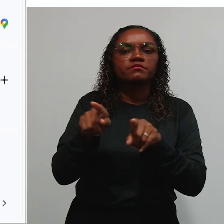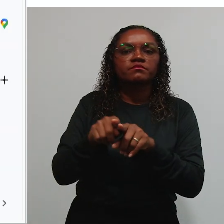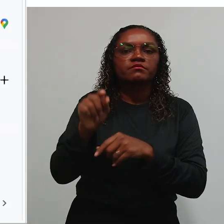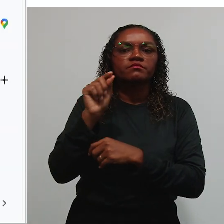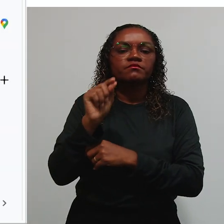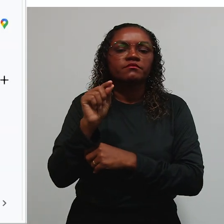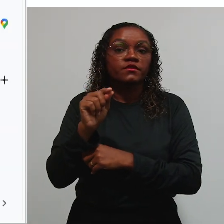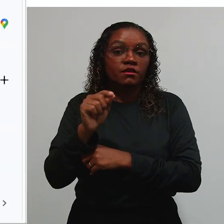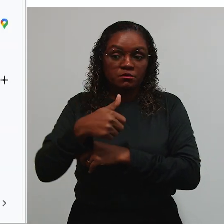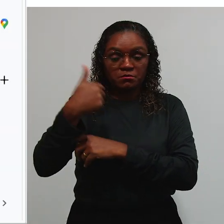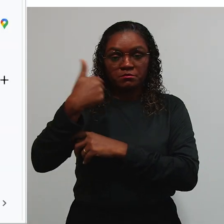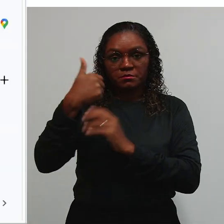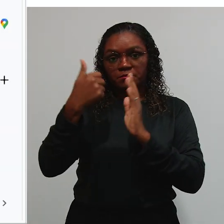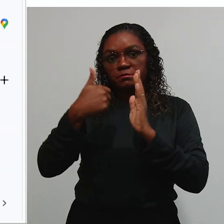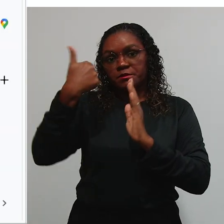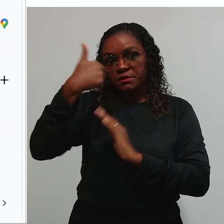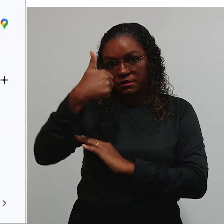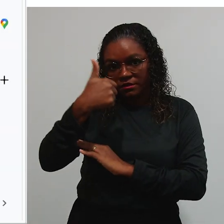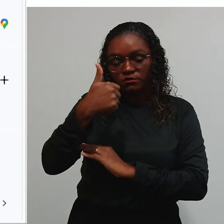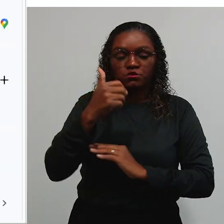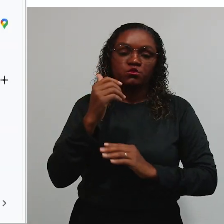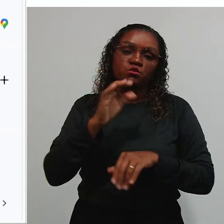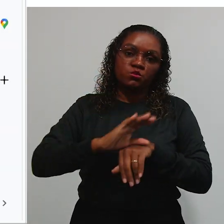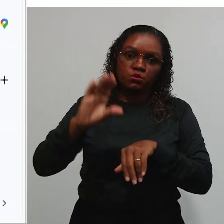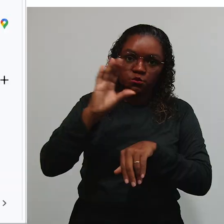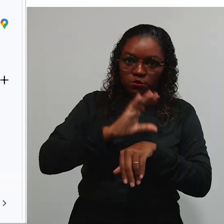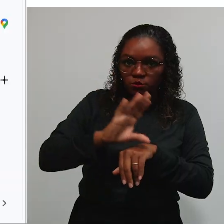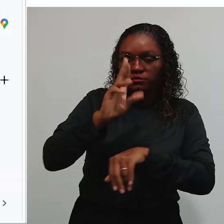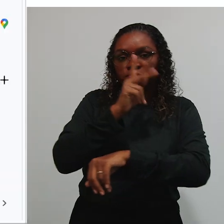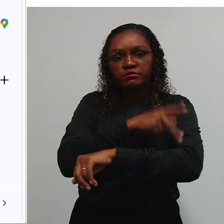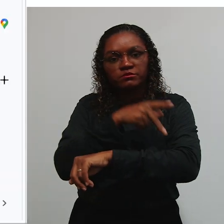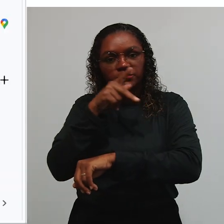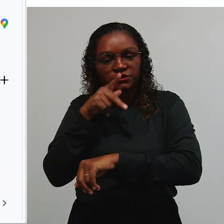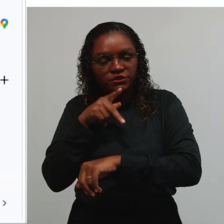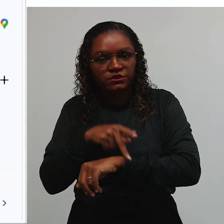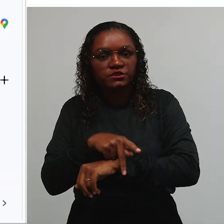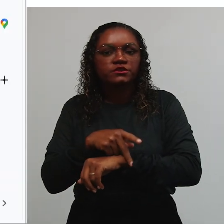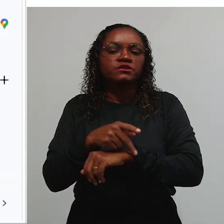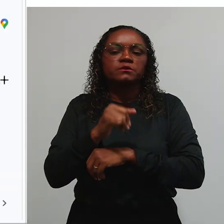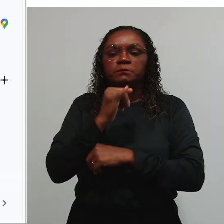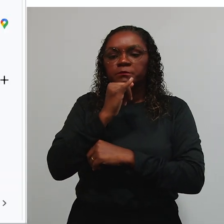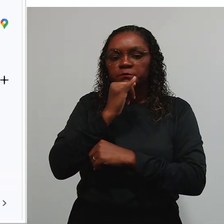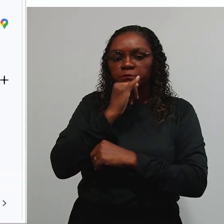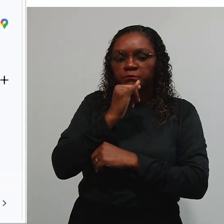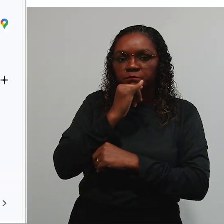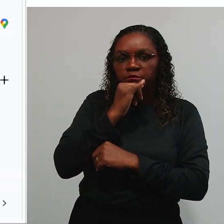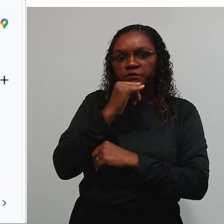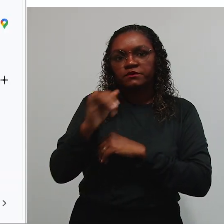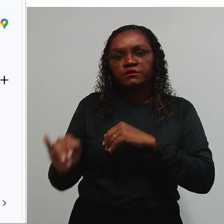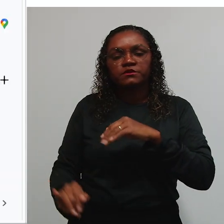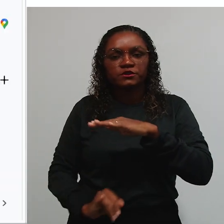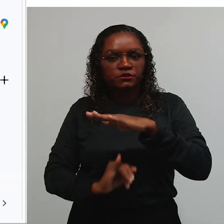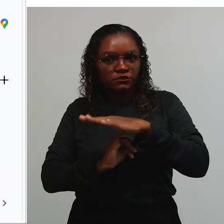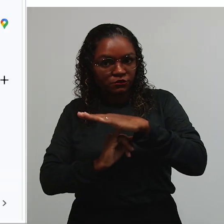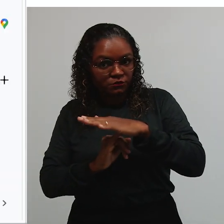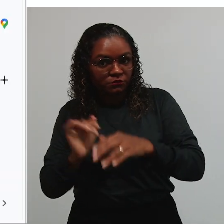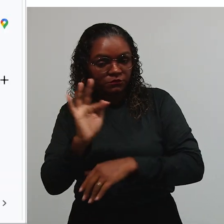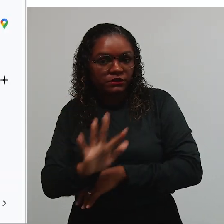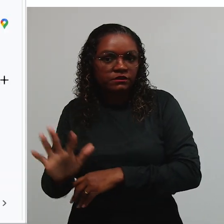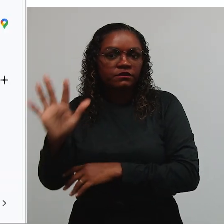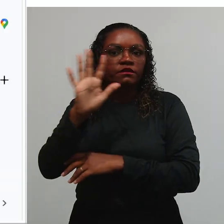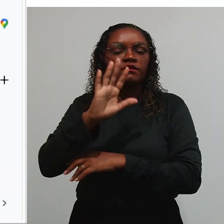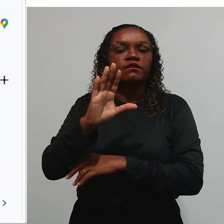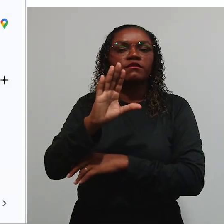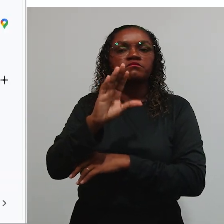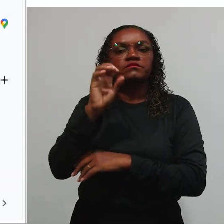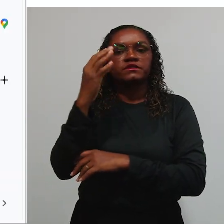do primeiro período do curso, por exemplo, de pedagogia, do Instituto Federal de Educação, Ciência